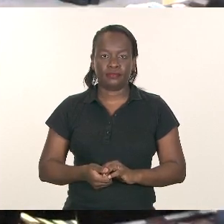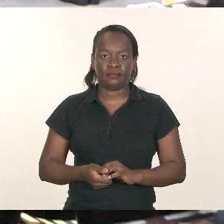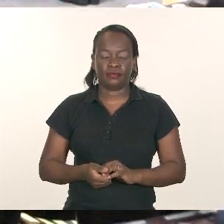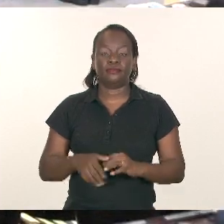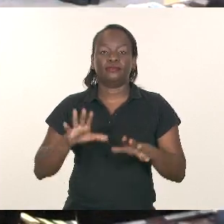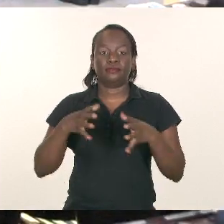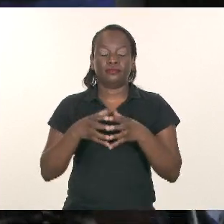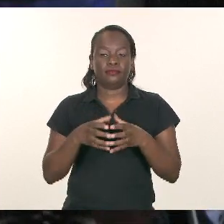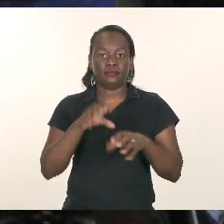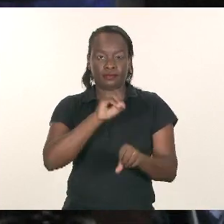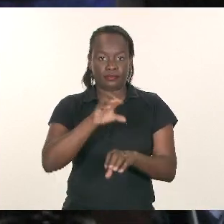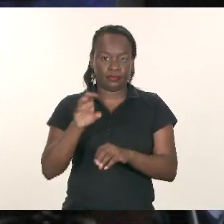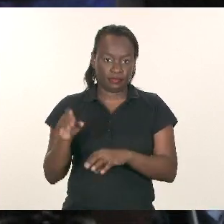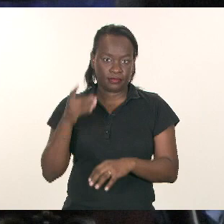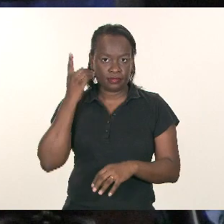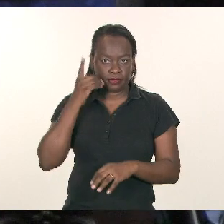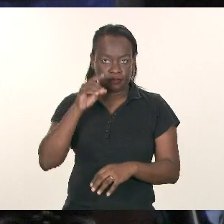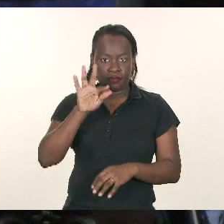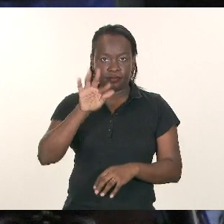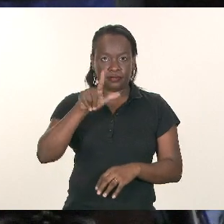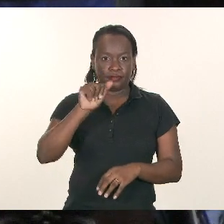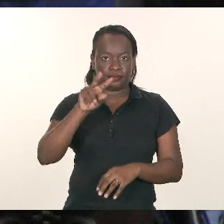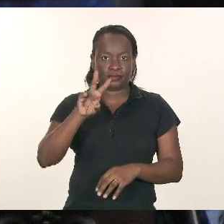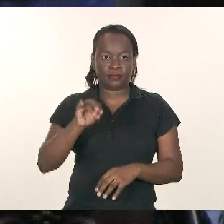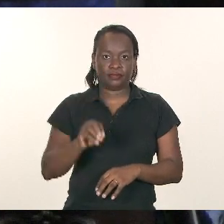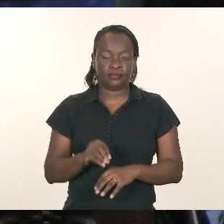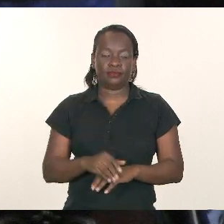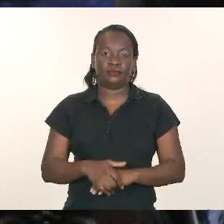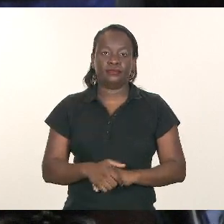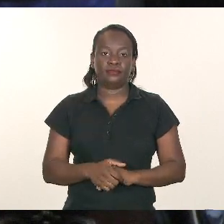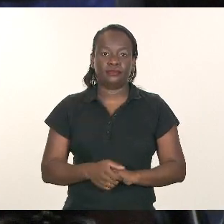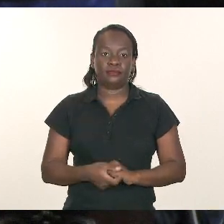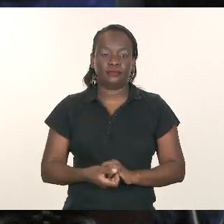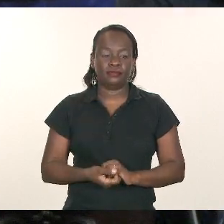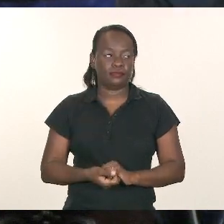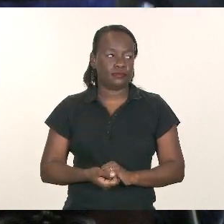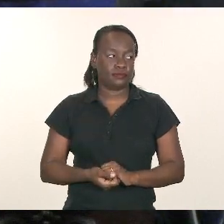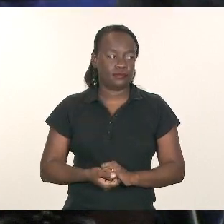Pela Comissão de Educação, deputado Flávio Serafim.